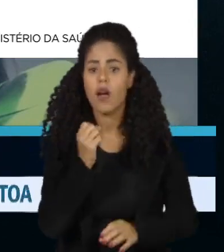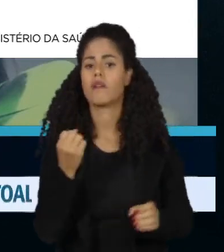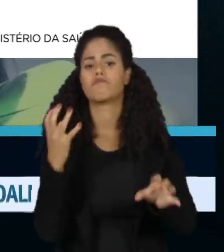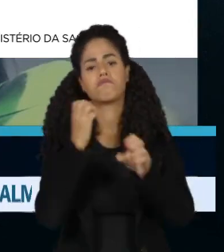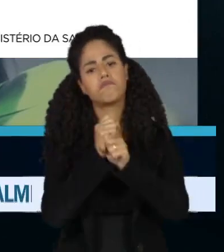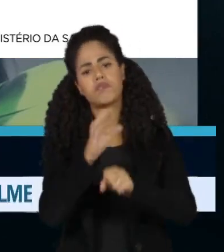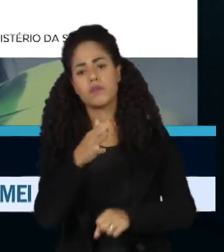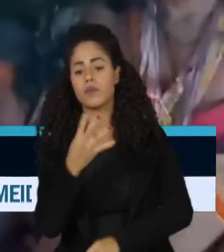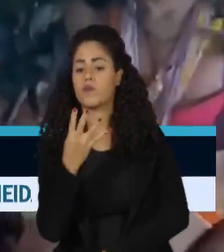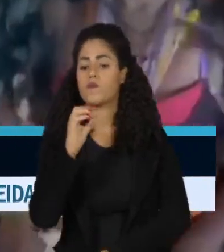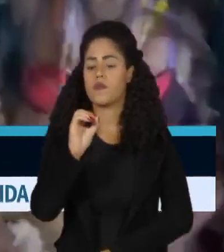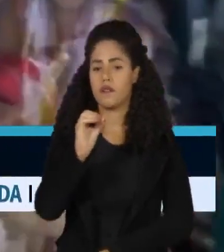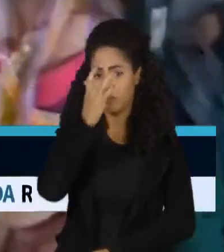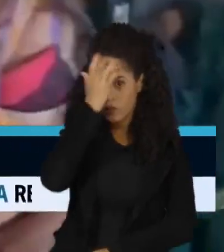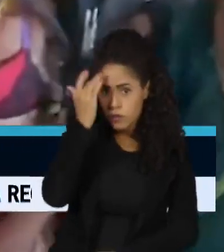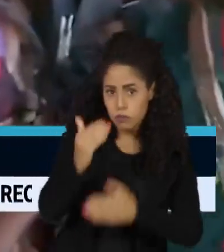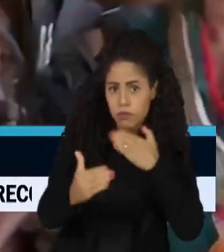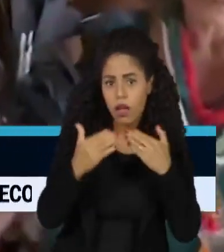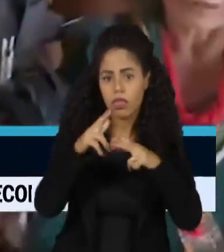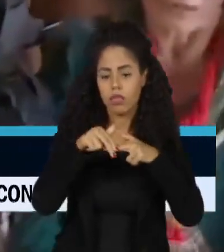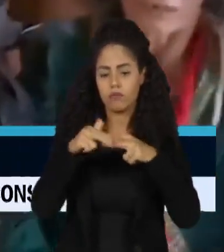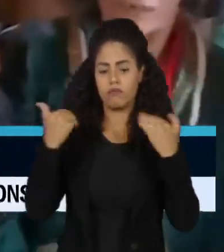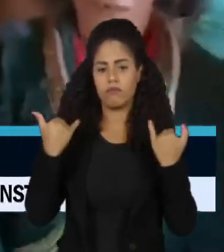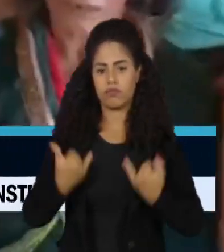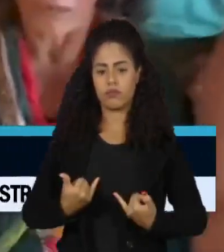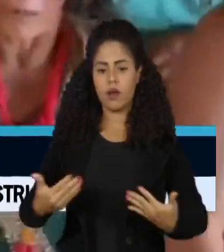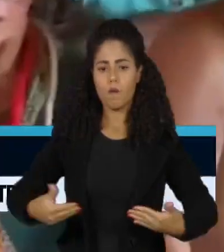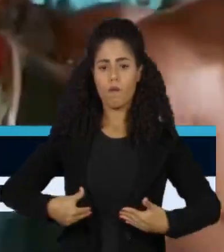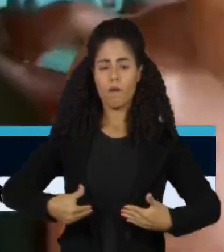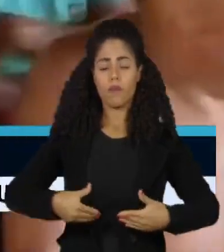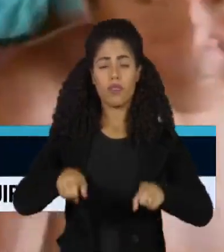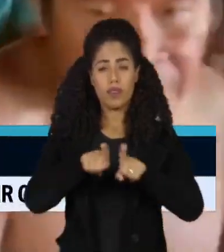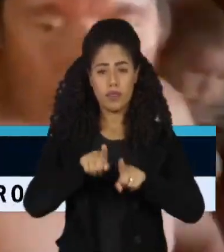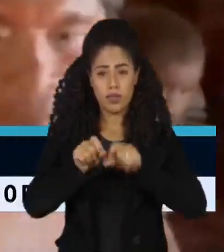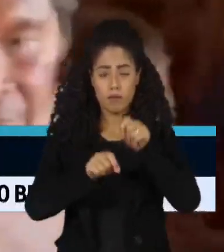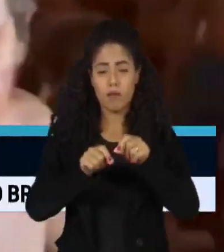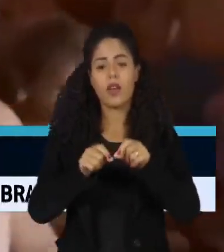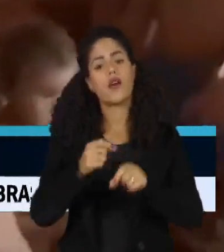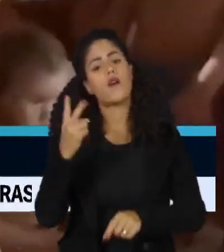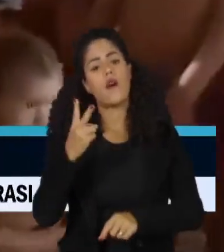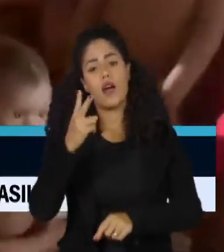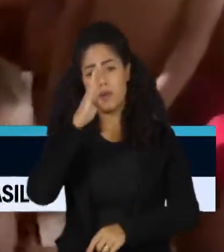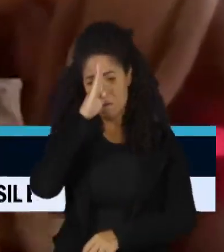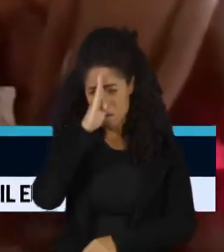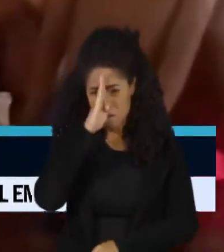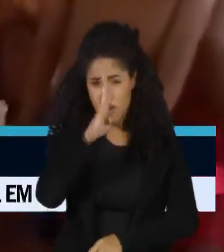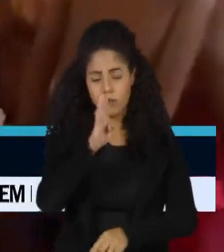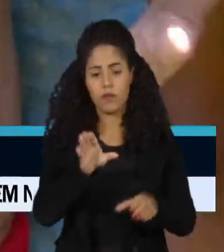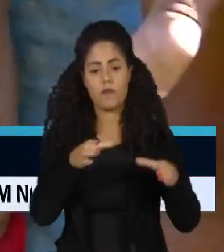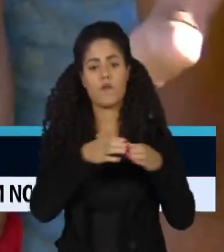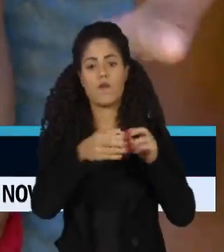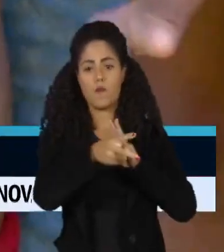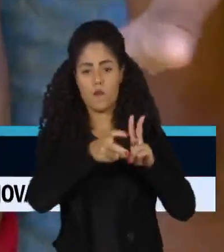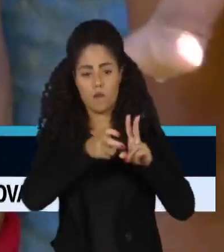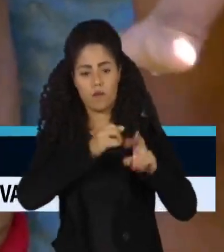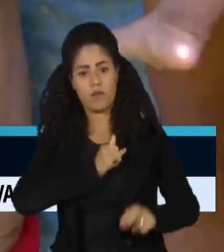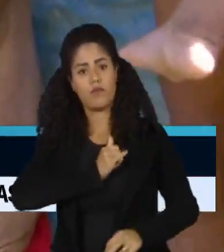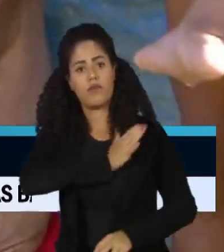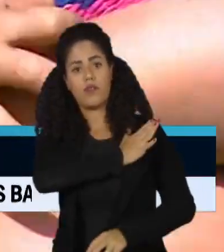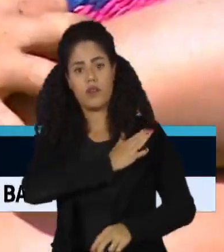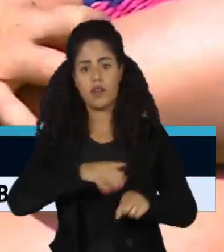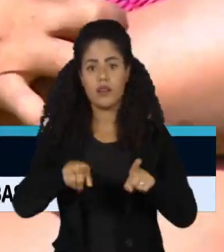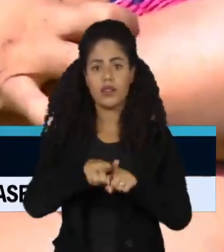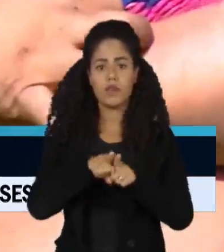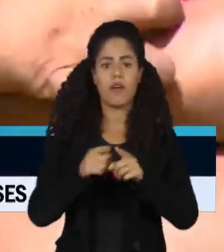por desnutrição. Em 2022, a desnutrição foi a segunda maior causa de mortes entre os Yanomami, perdendo apenas para